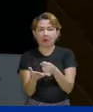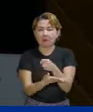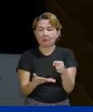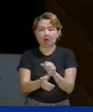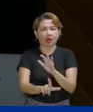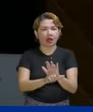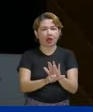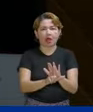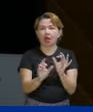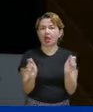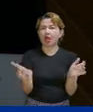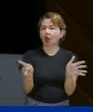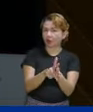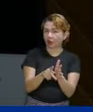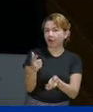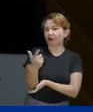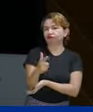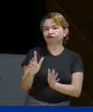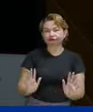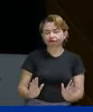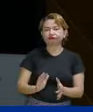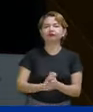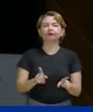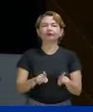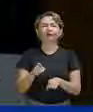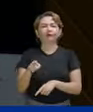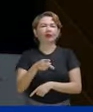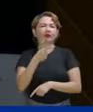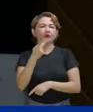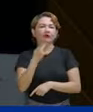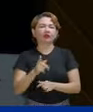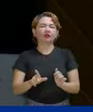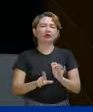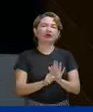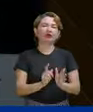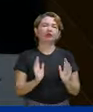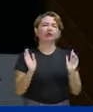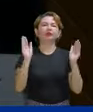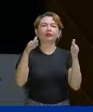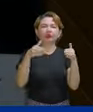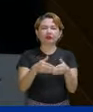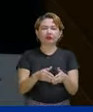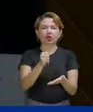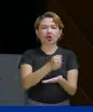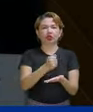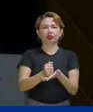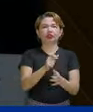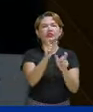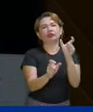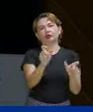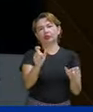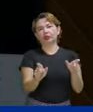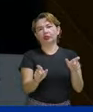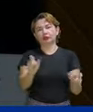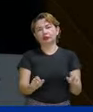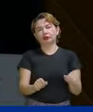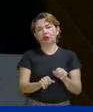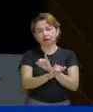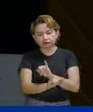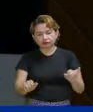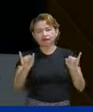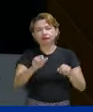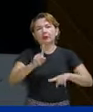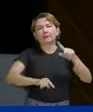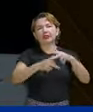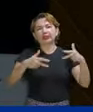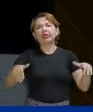fundamento legal adequado. Argumentou que não há norma específica que exija a contratação de pessoas para a distribuição de